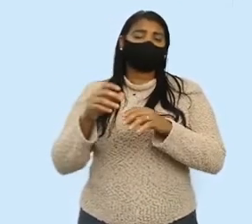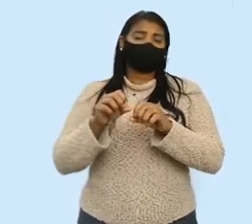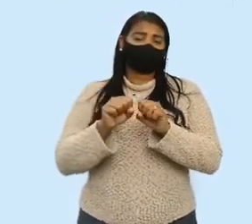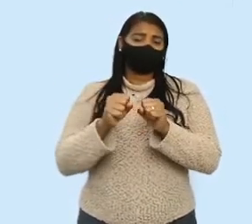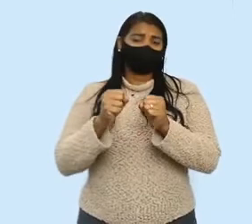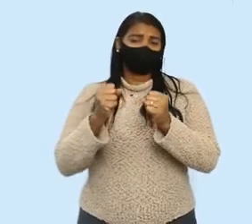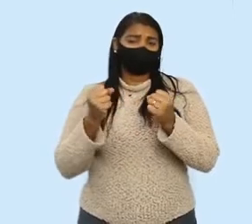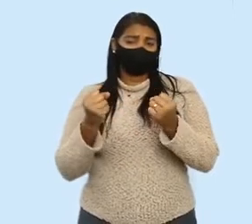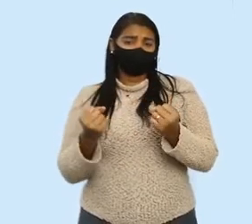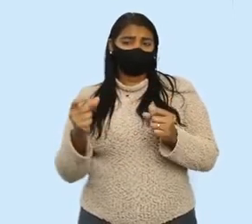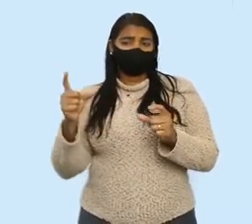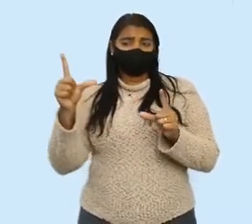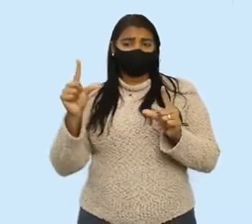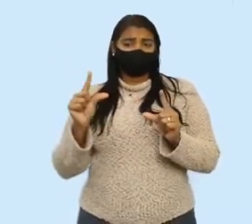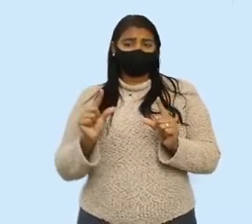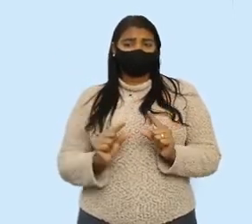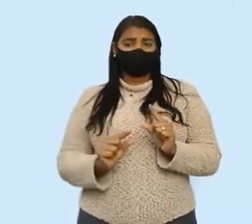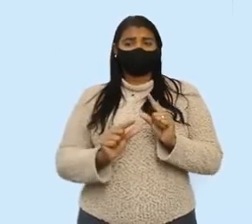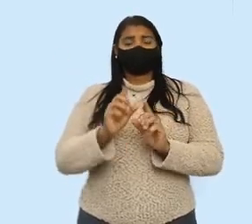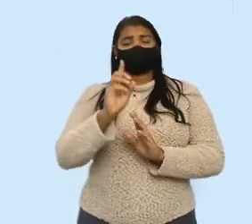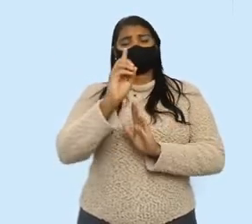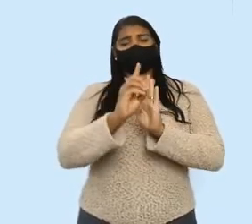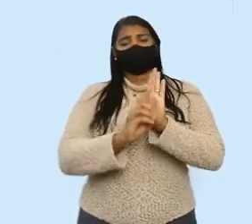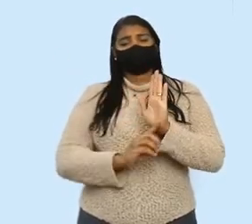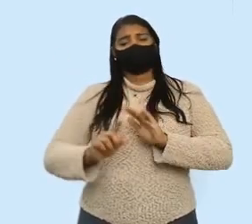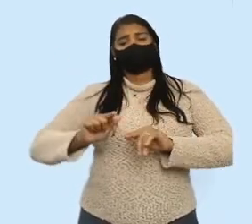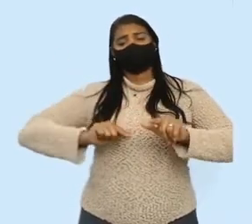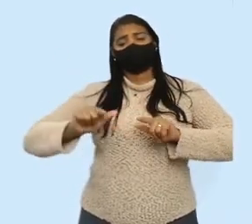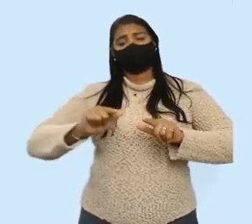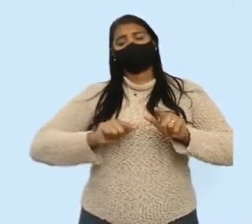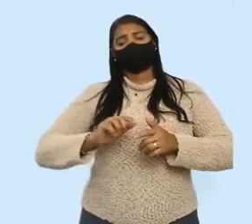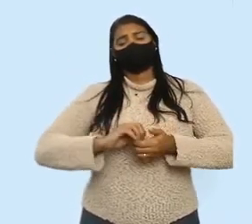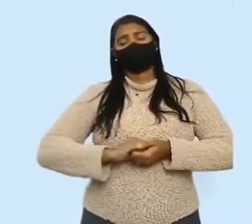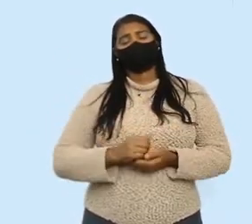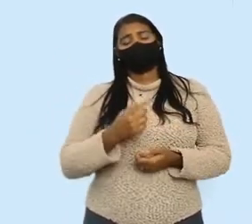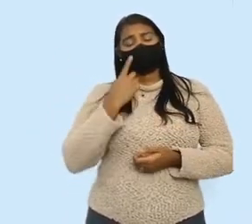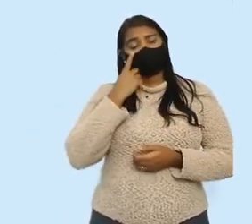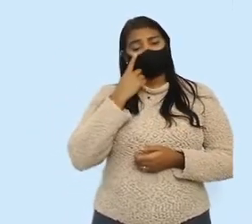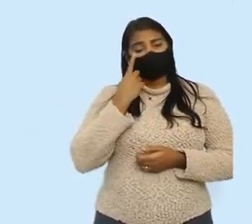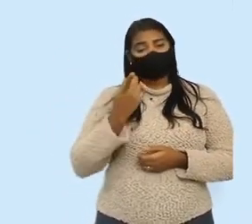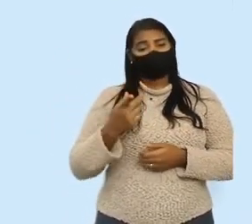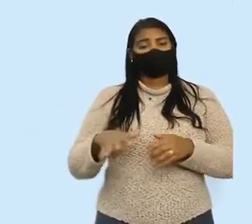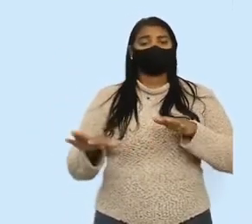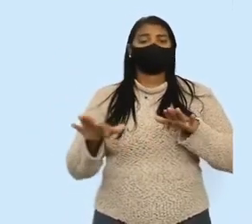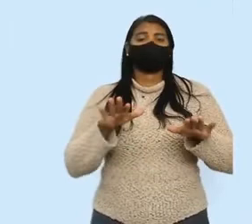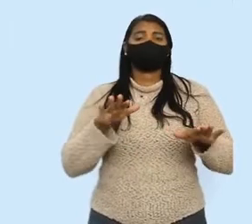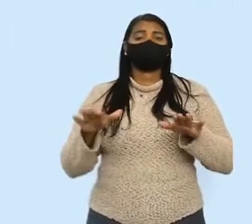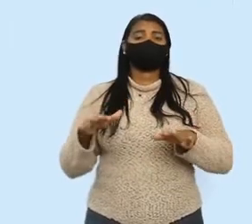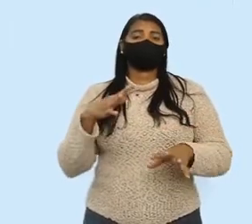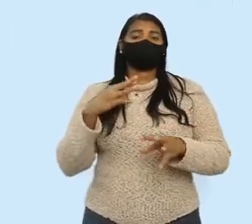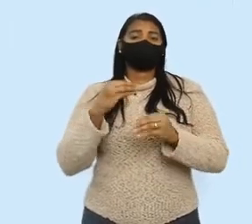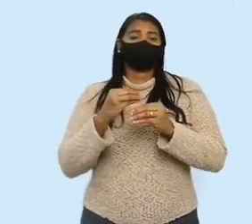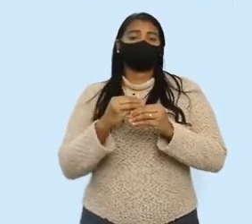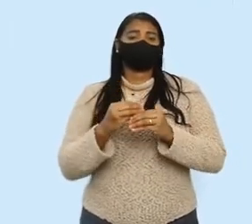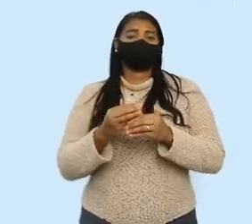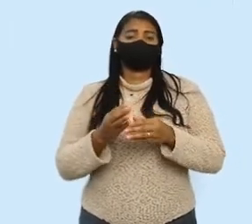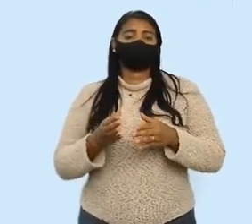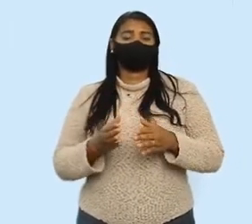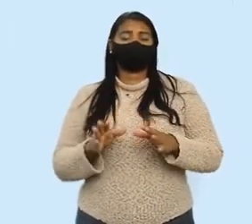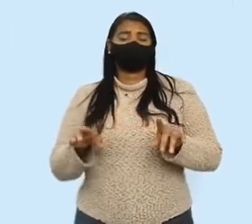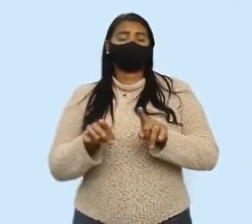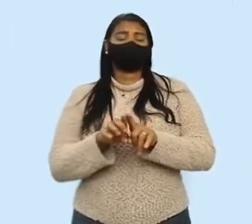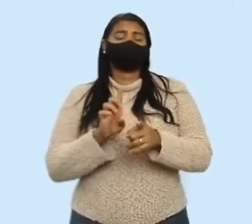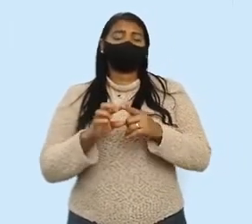e de diminuição dos direitos trabalhistas. Então veja que o nascimento do movimento